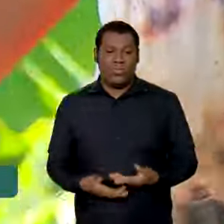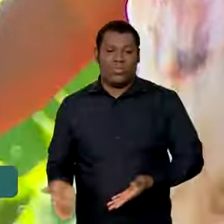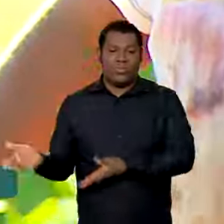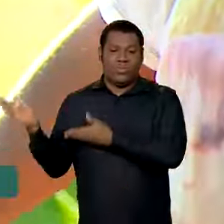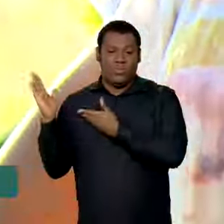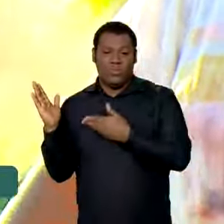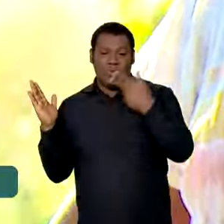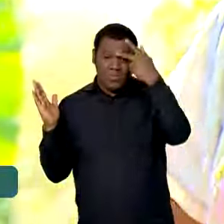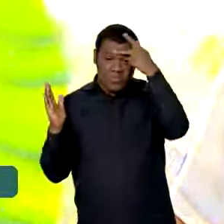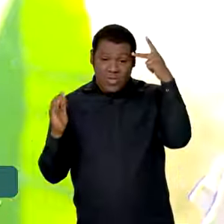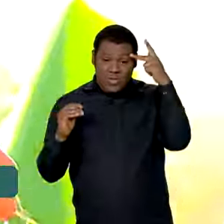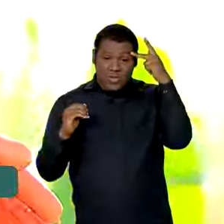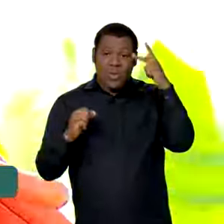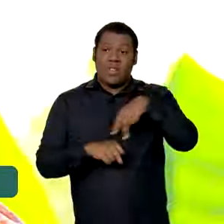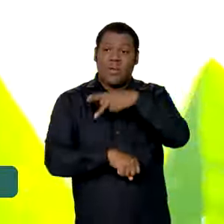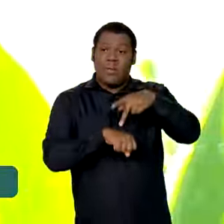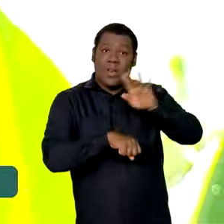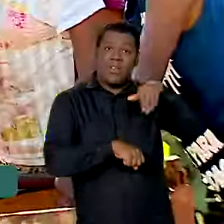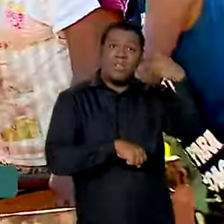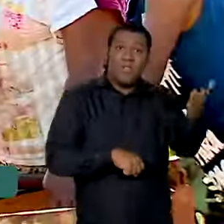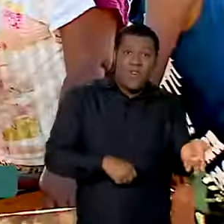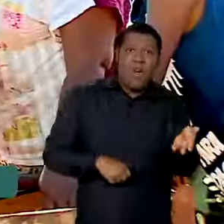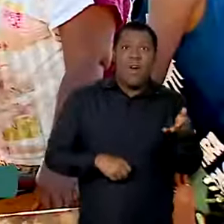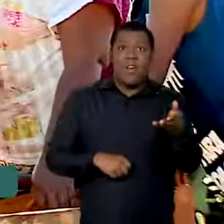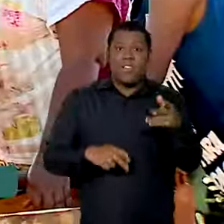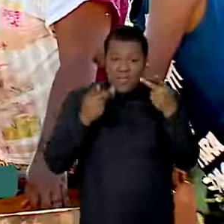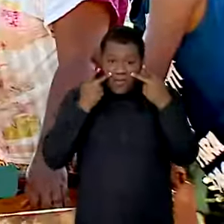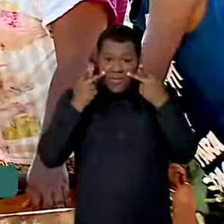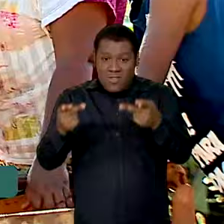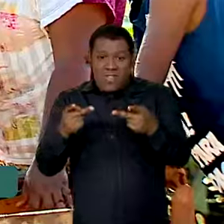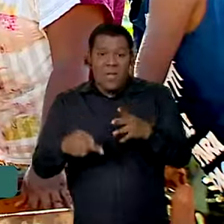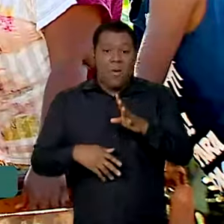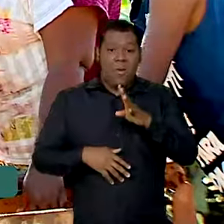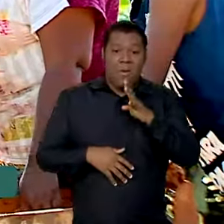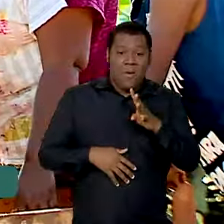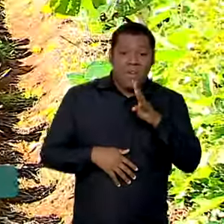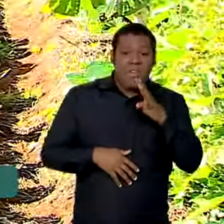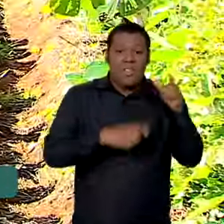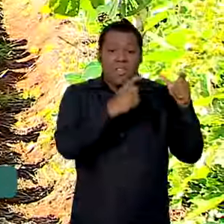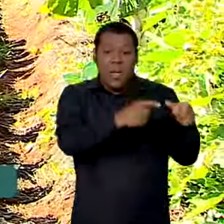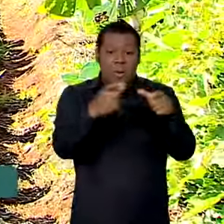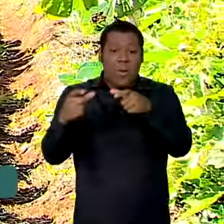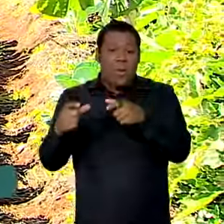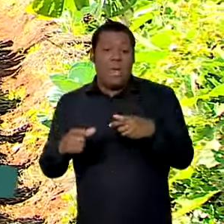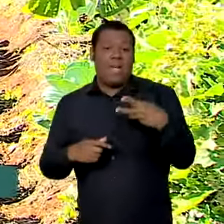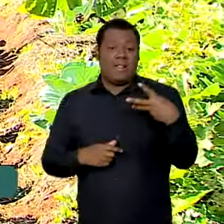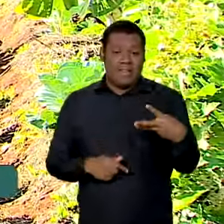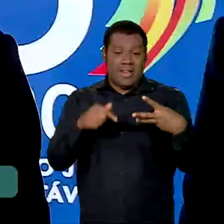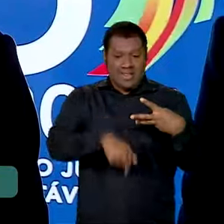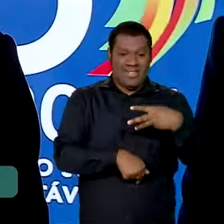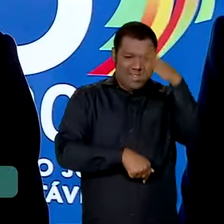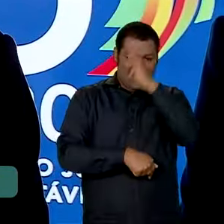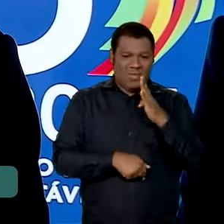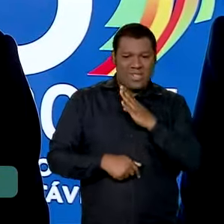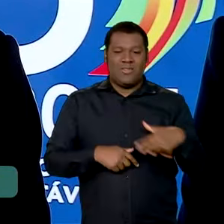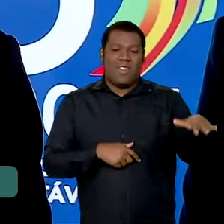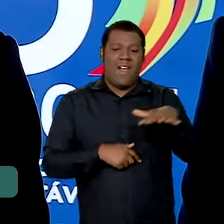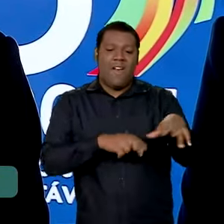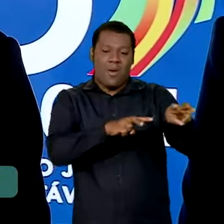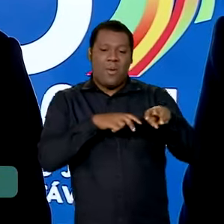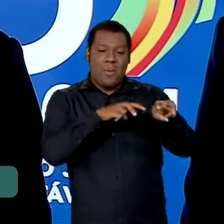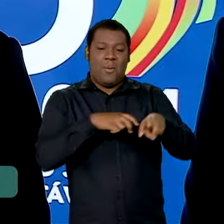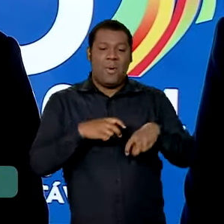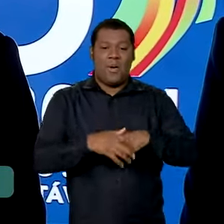participantes estrangeiros foram convidados a conhecer três experiências brasileiras desenvolvidas no campo. Eles vão